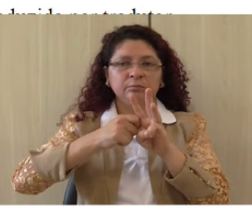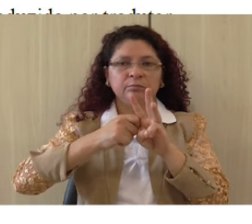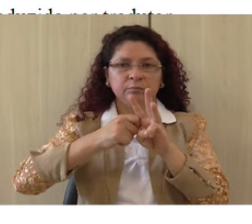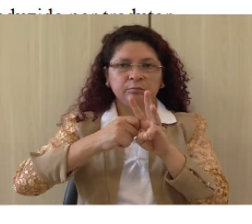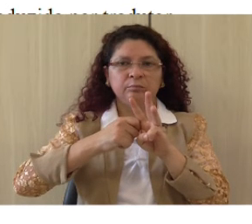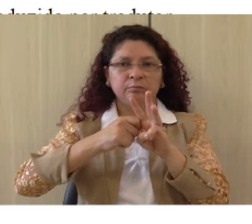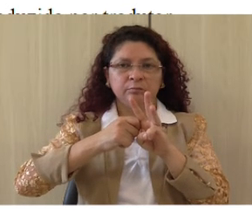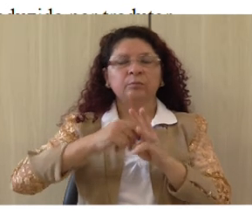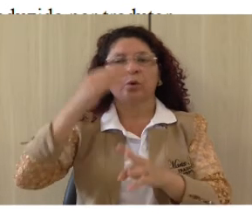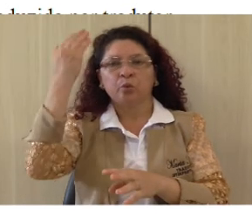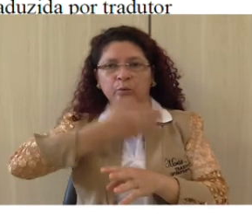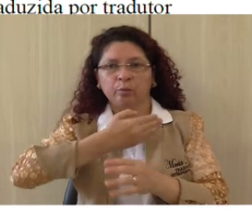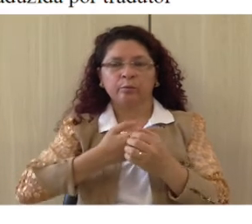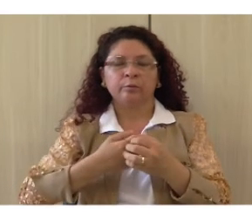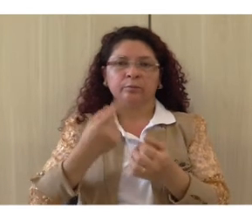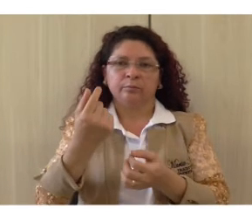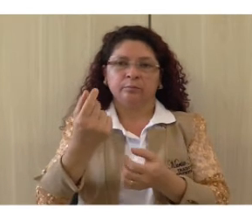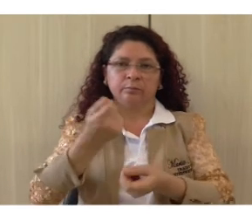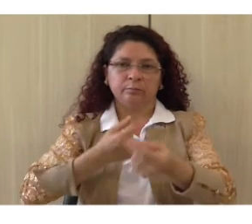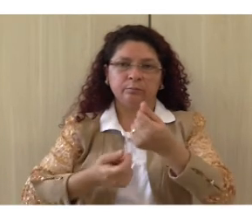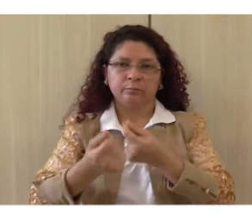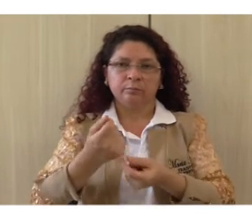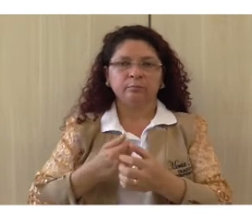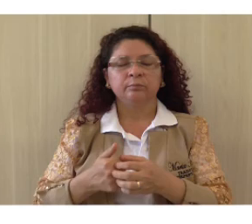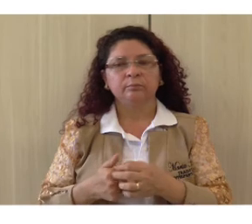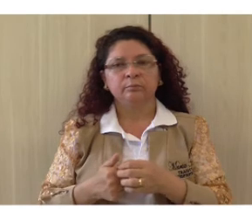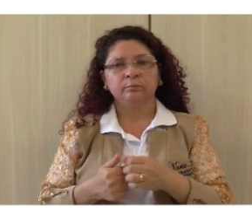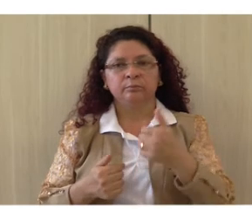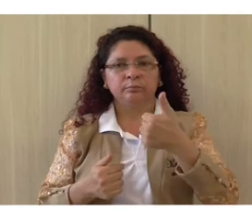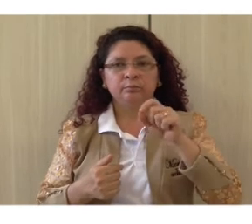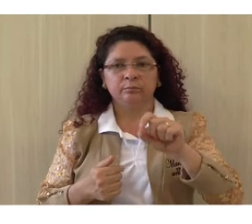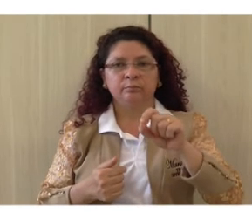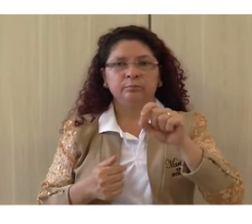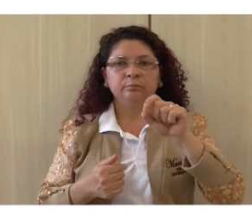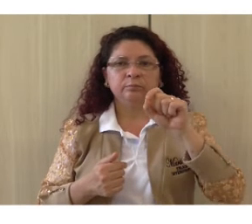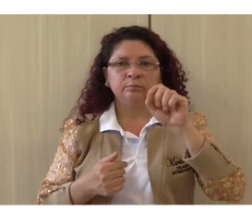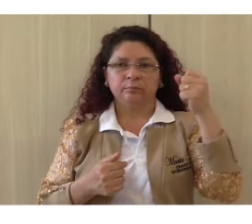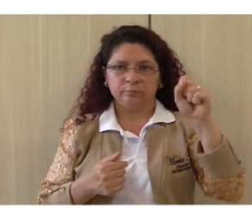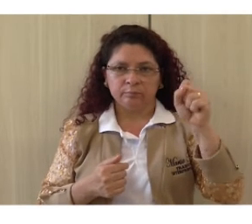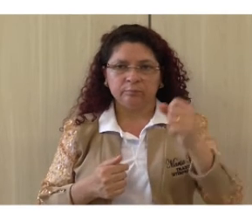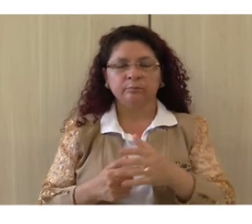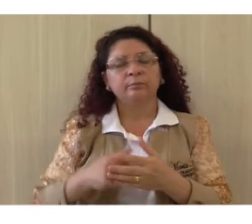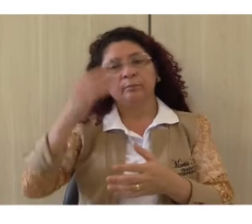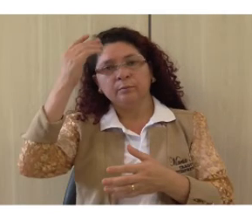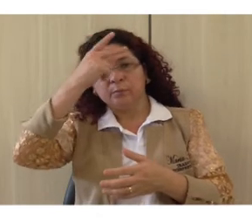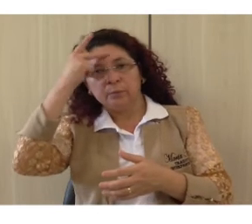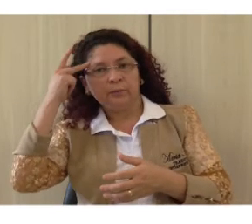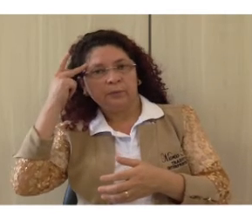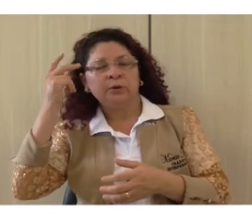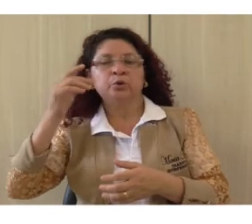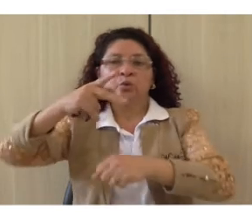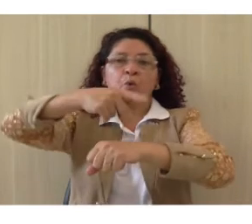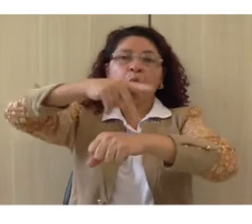dos 3 últimos comprovantes de recebimentos. Item 16.8. O candidato de nacionalidade estrangeira que